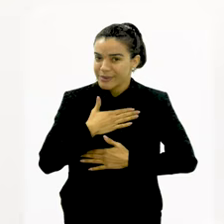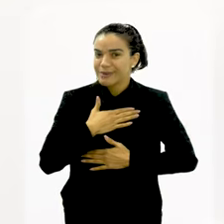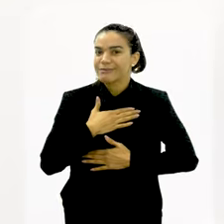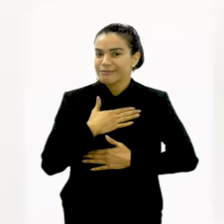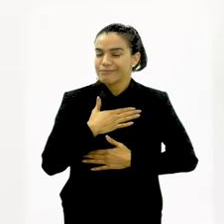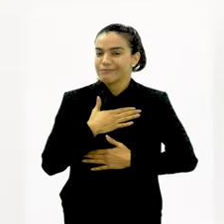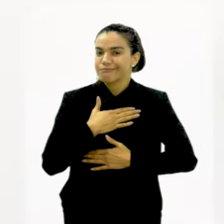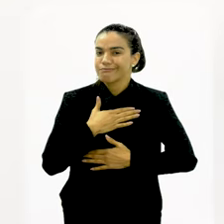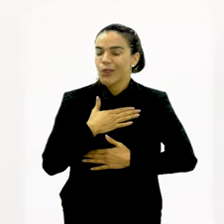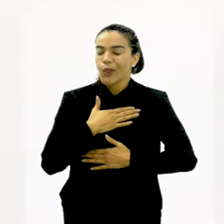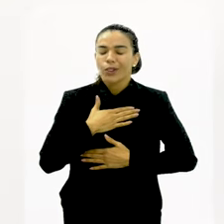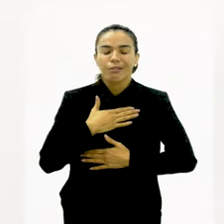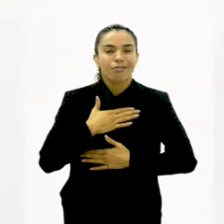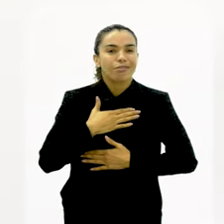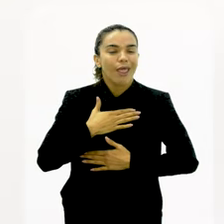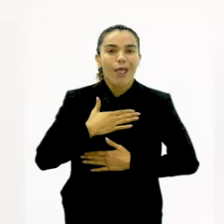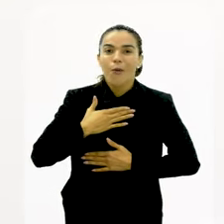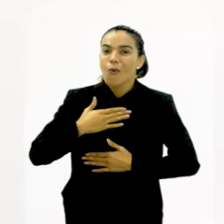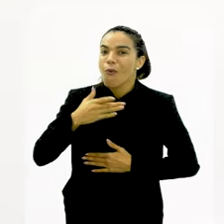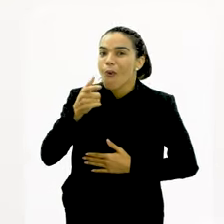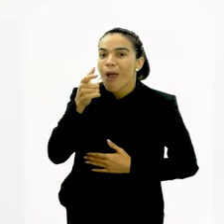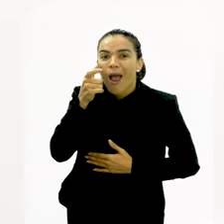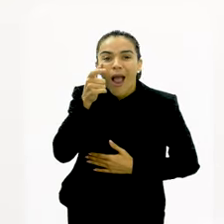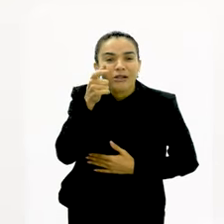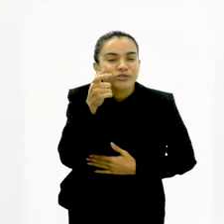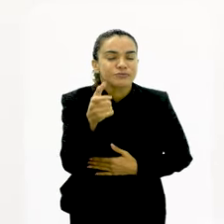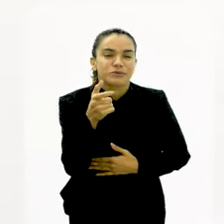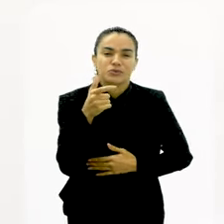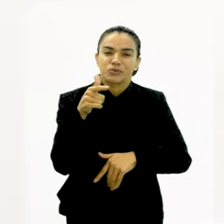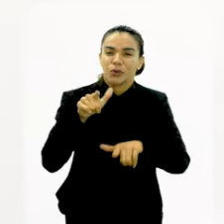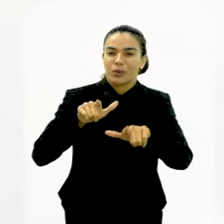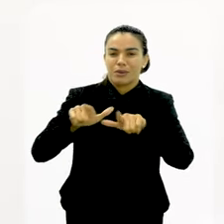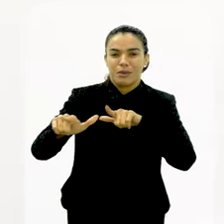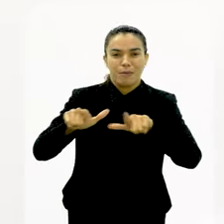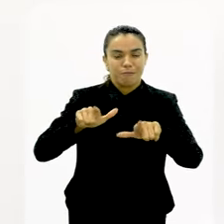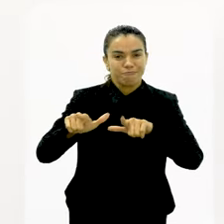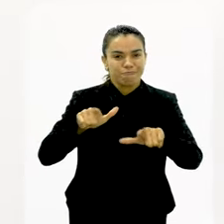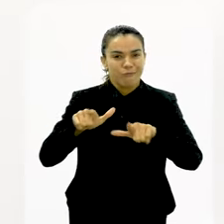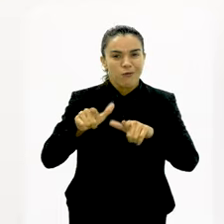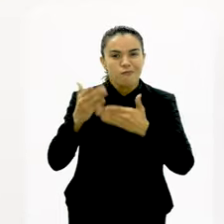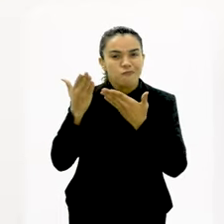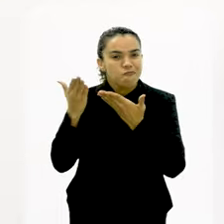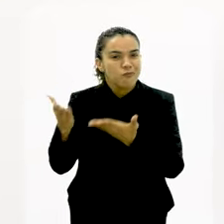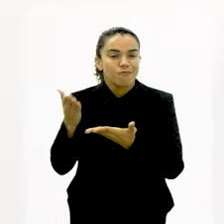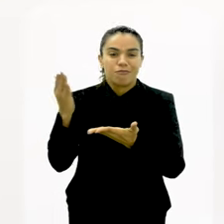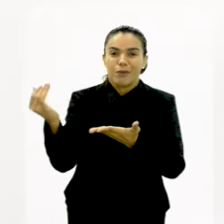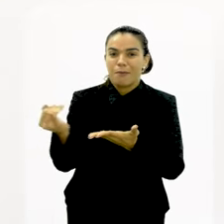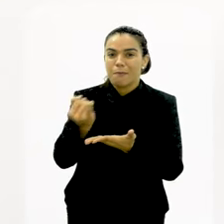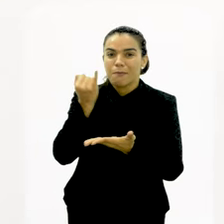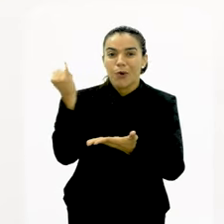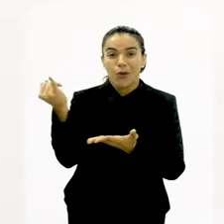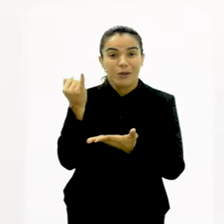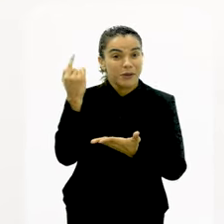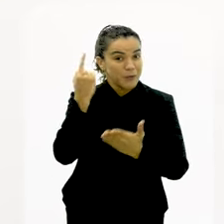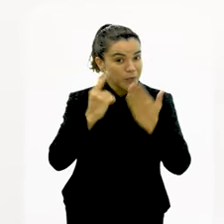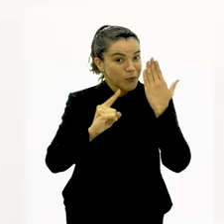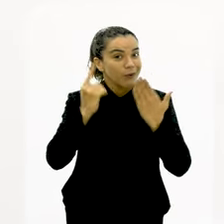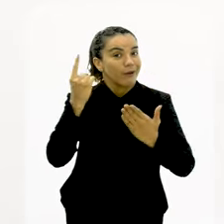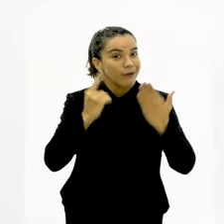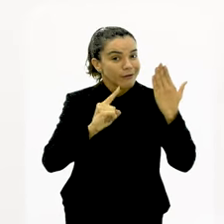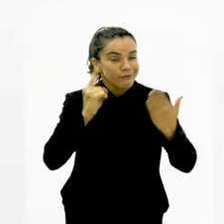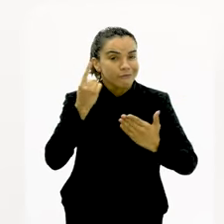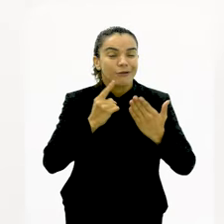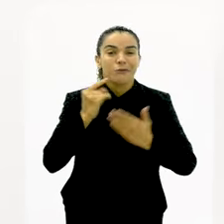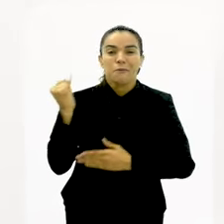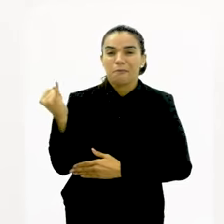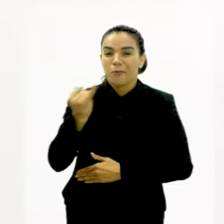minha. Eu tenho uma profunda admiração por você, pelo seu trabalho. Você sabe o quanto você é importante para o